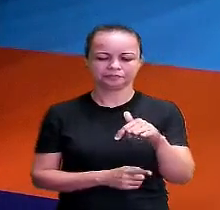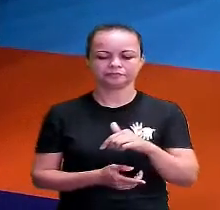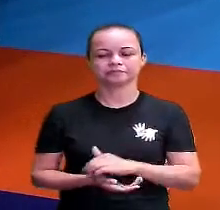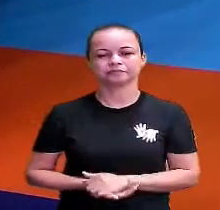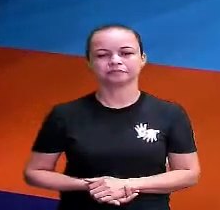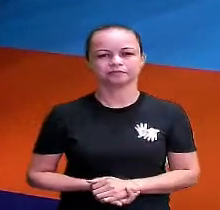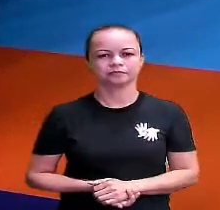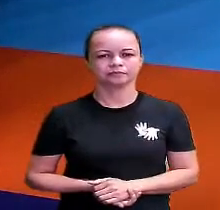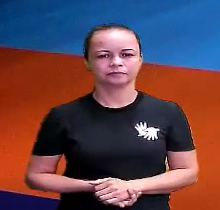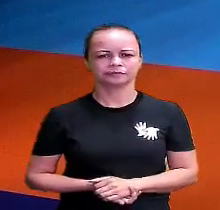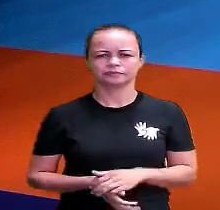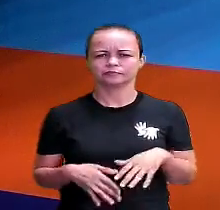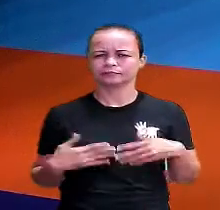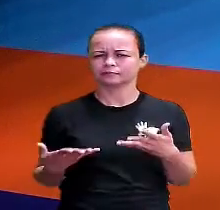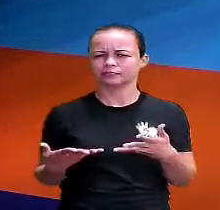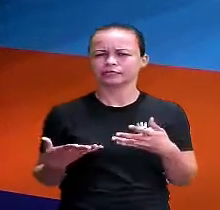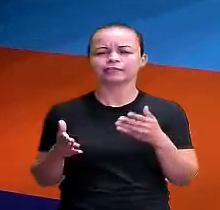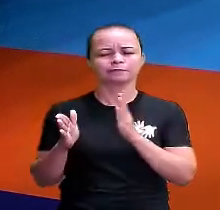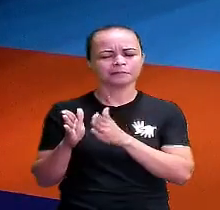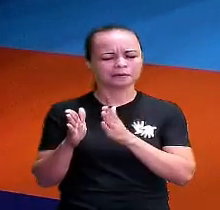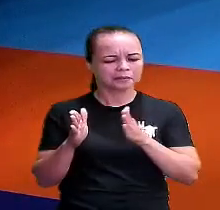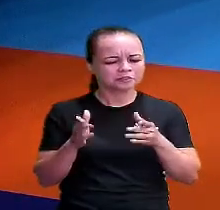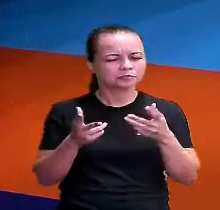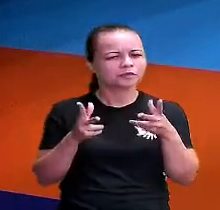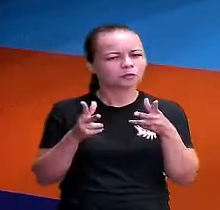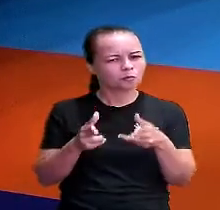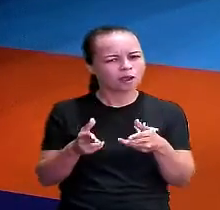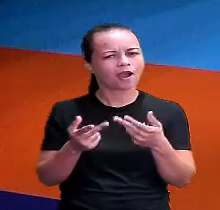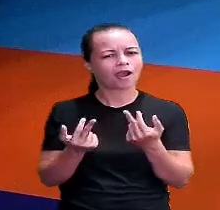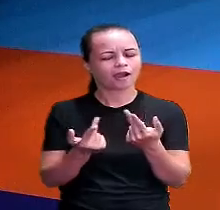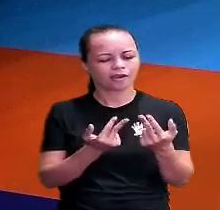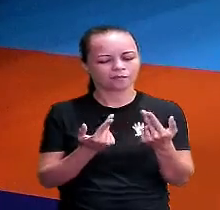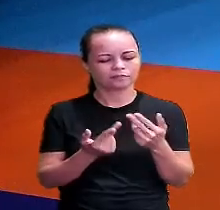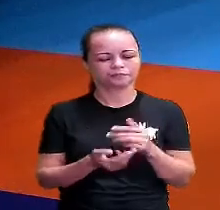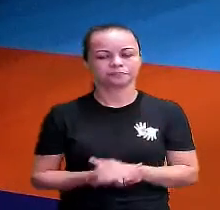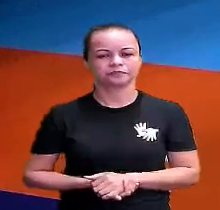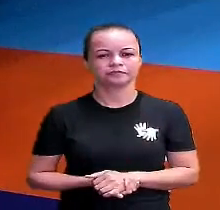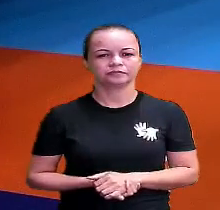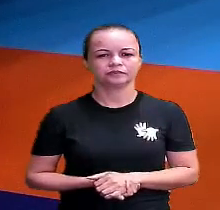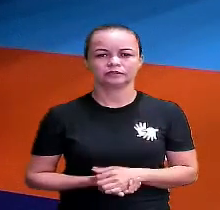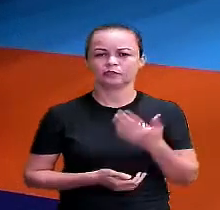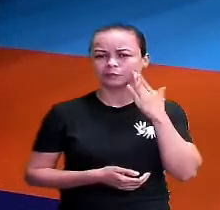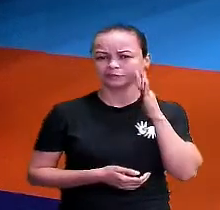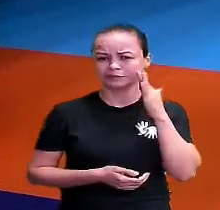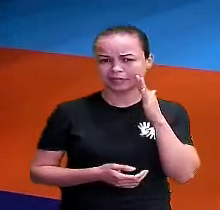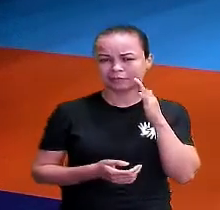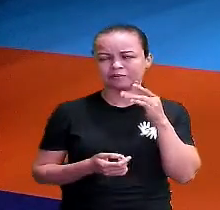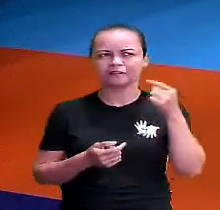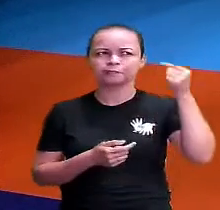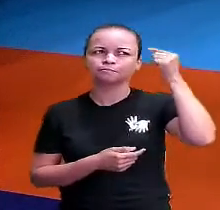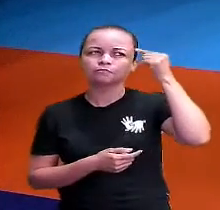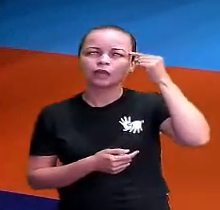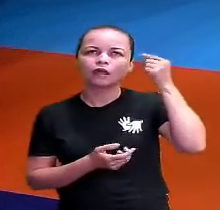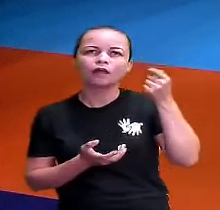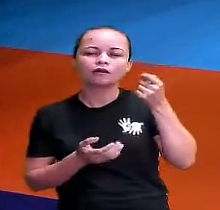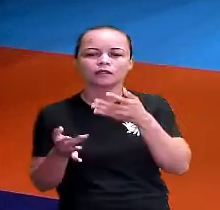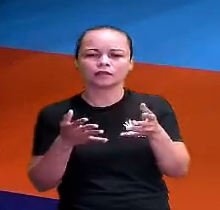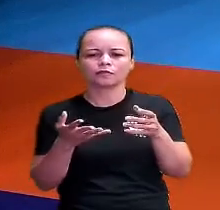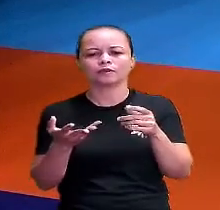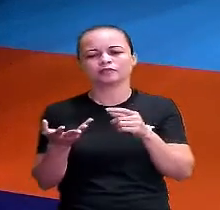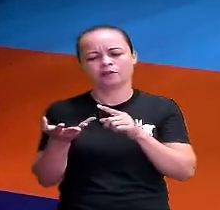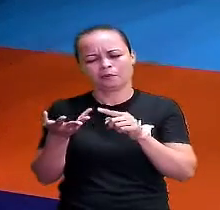297. Tá aquele mesmo jeitinho, gente. Lembre-se, não sabe fazer de cabecinha, pega, faz